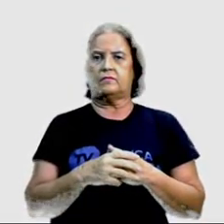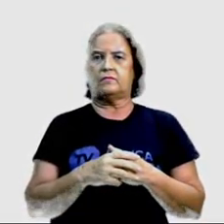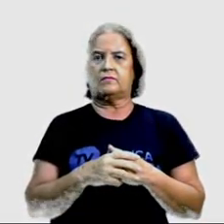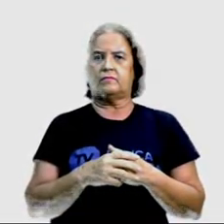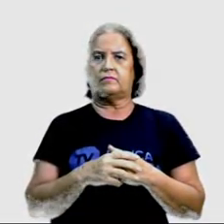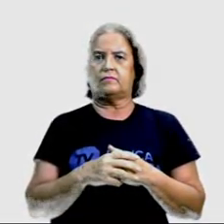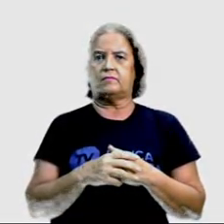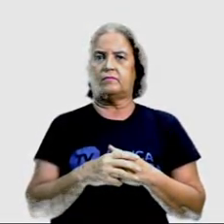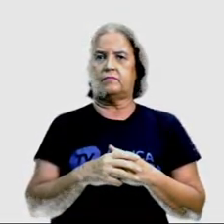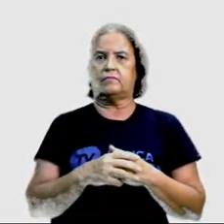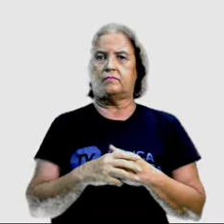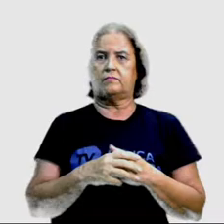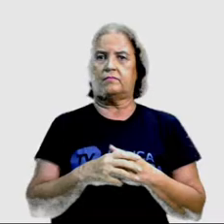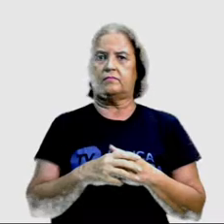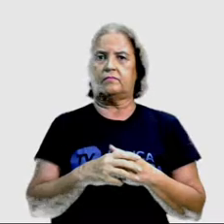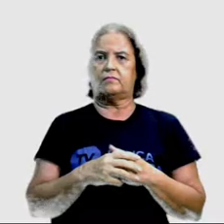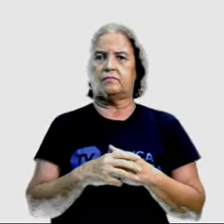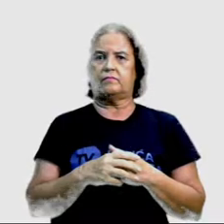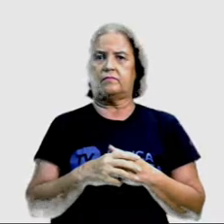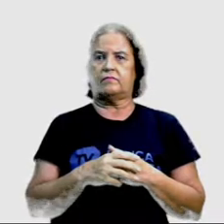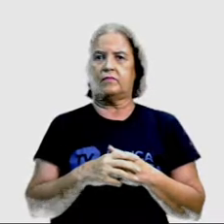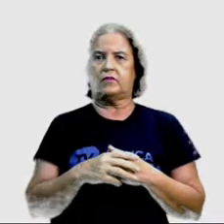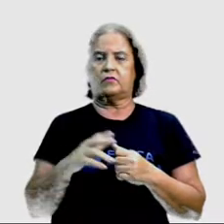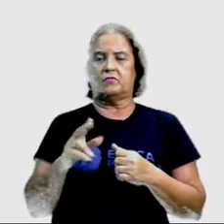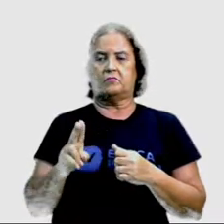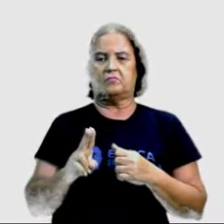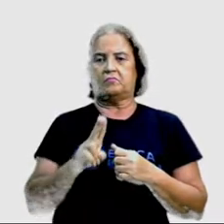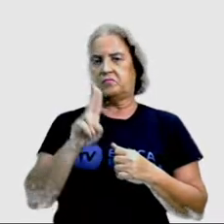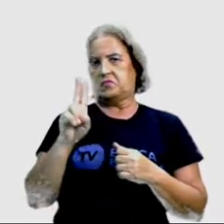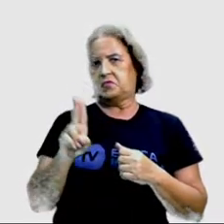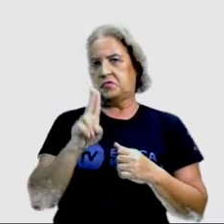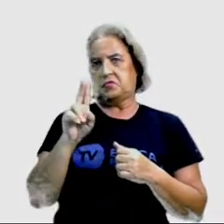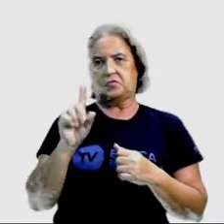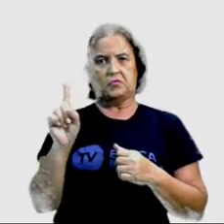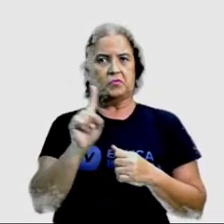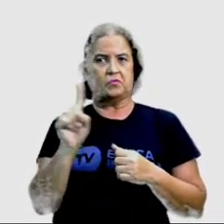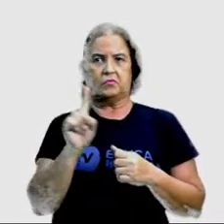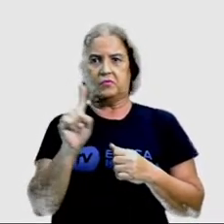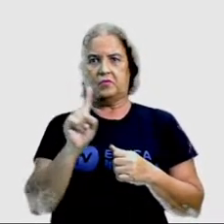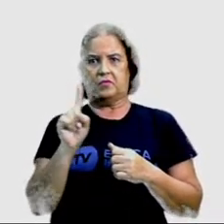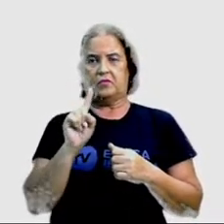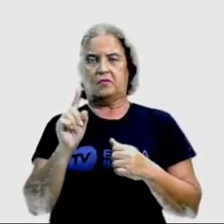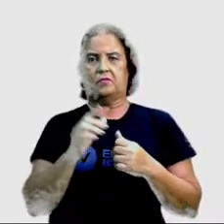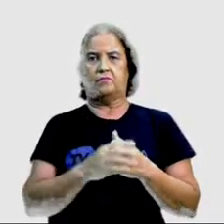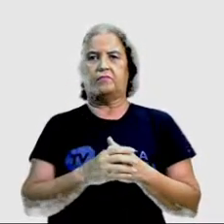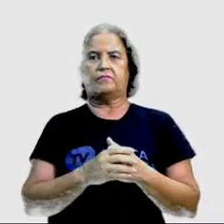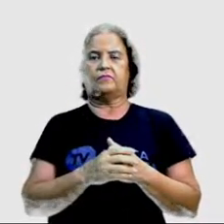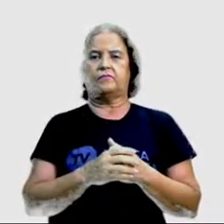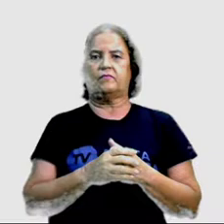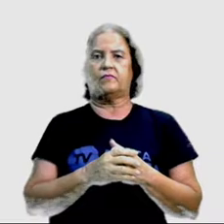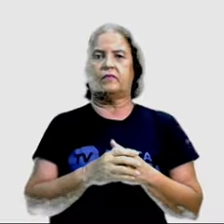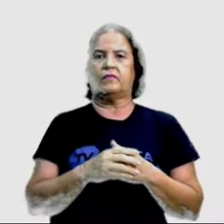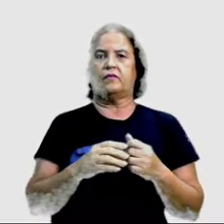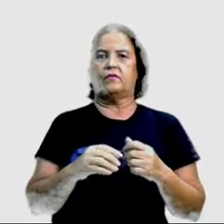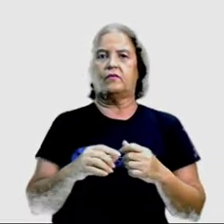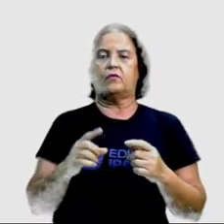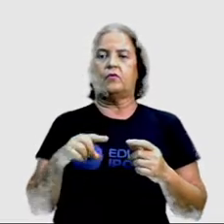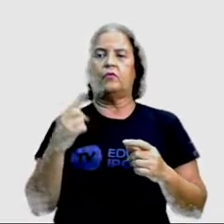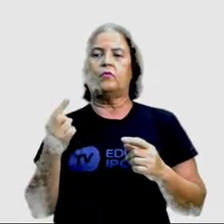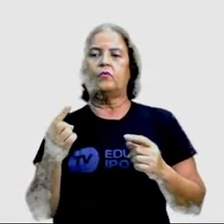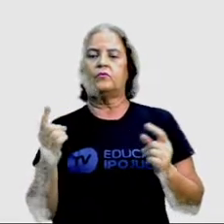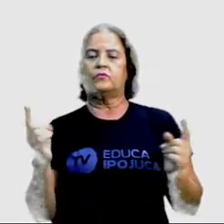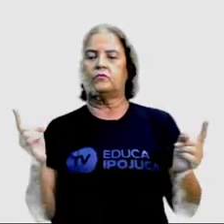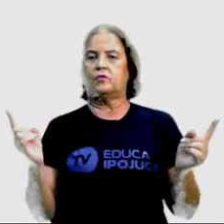deactivation, que seria a desativação. O DIS, que seria o this, vai ter a ideia de oposto,